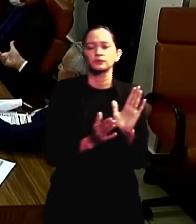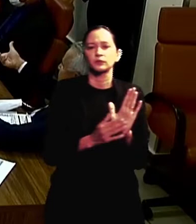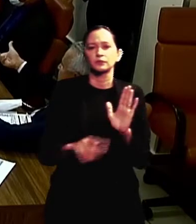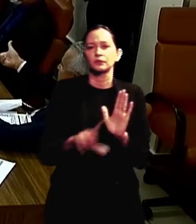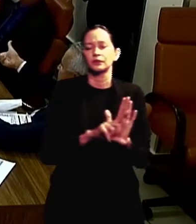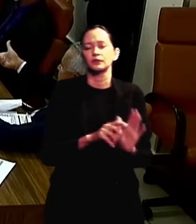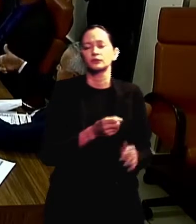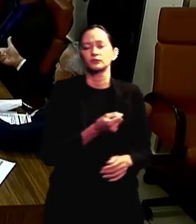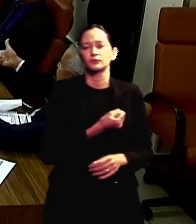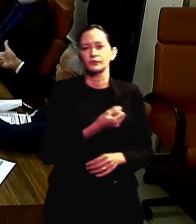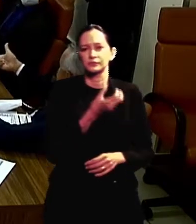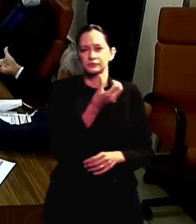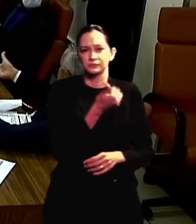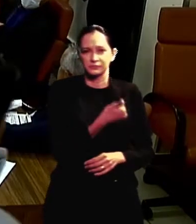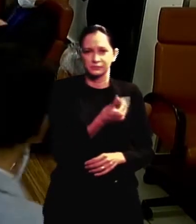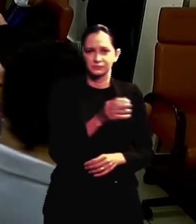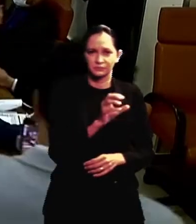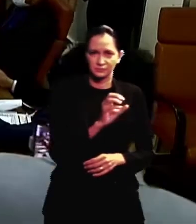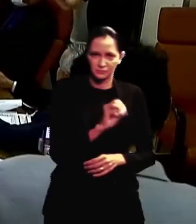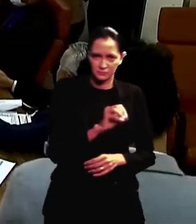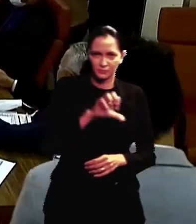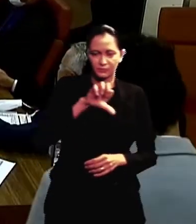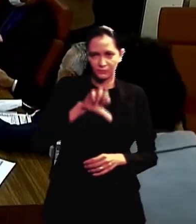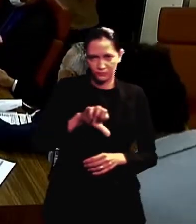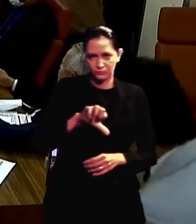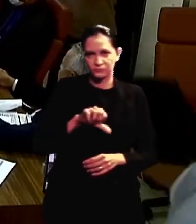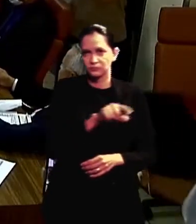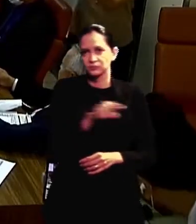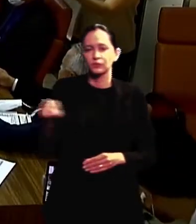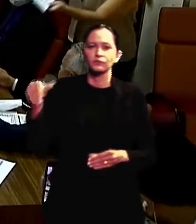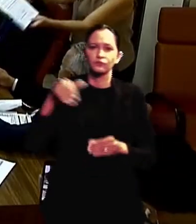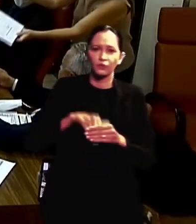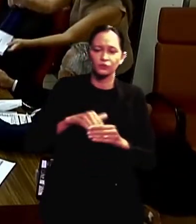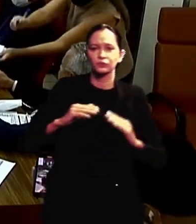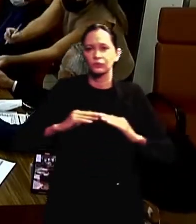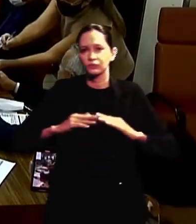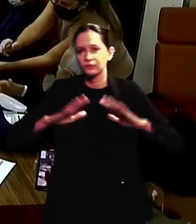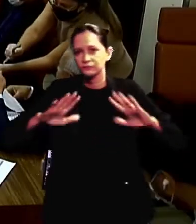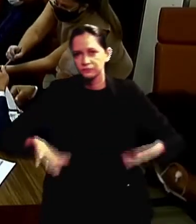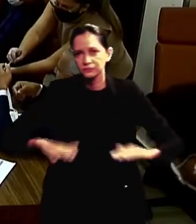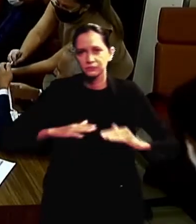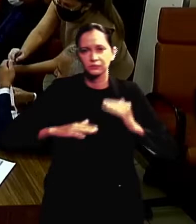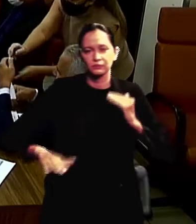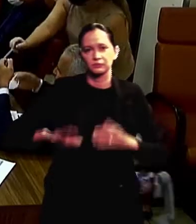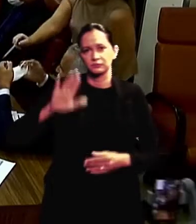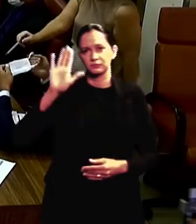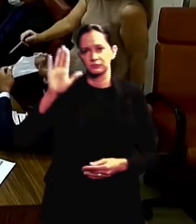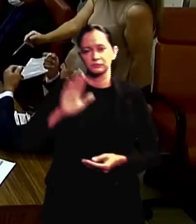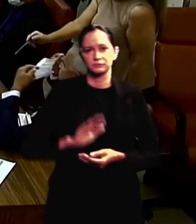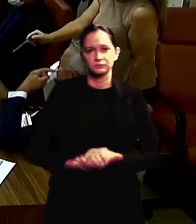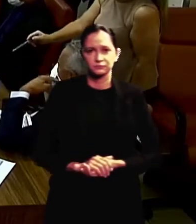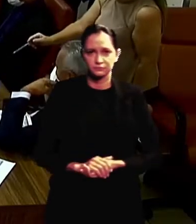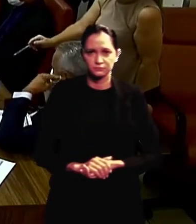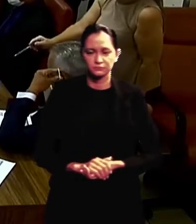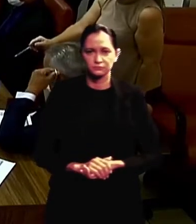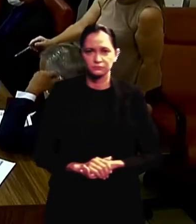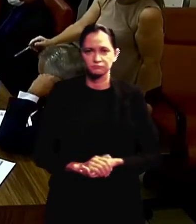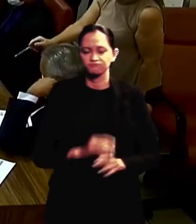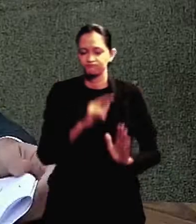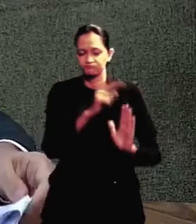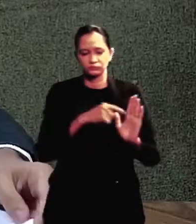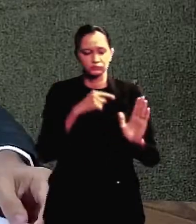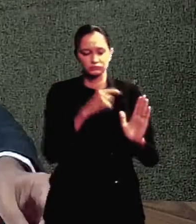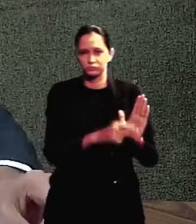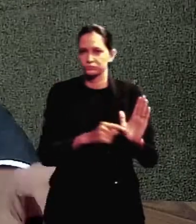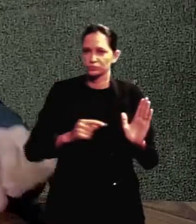de número 109. Veto está em votação. Salvará-se como estão, os contrários se manifestem. Veto